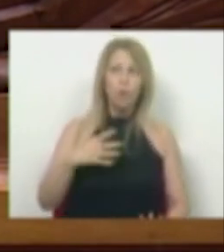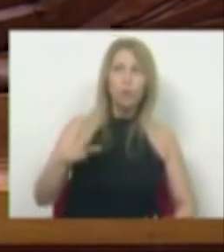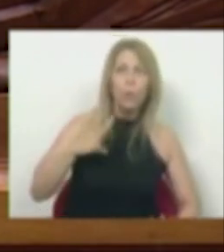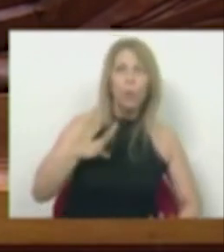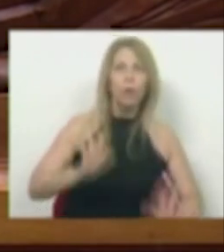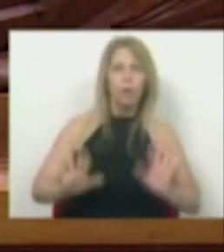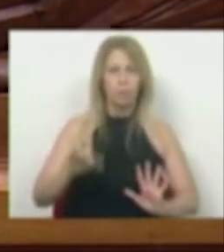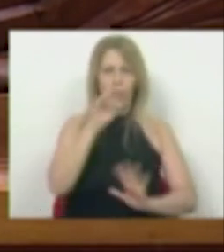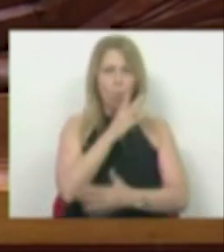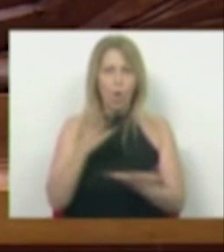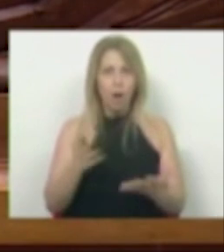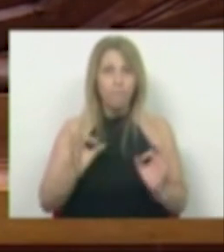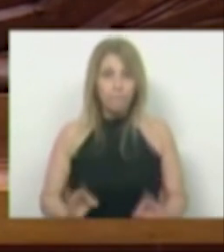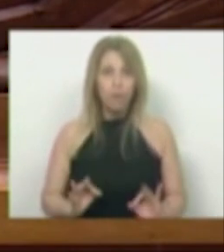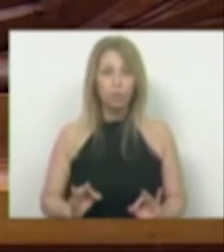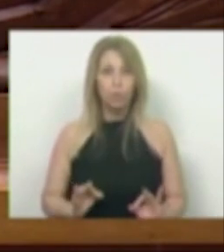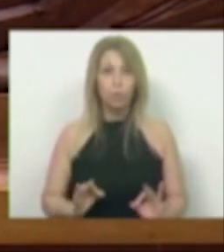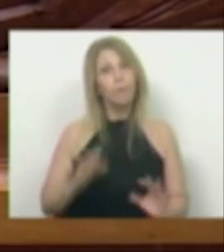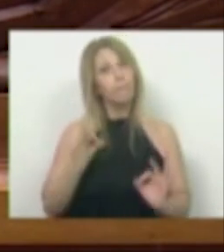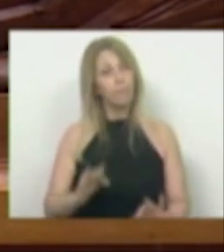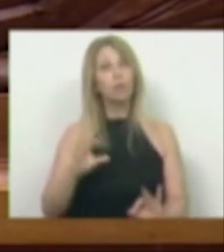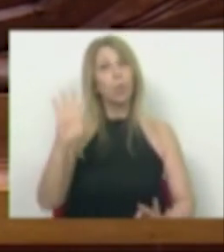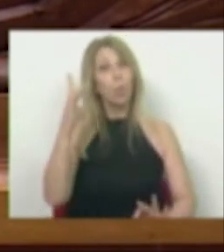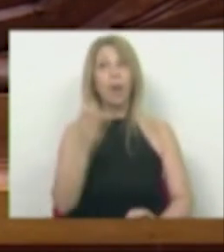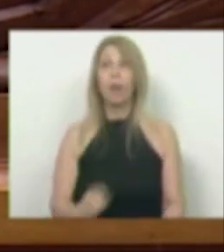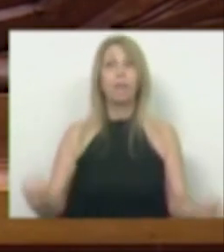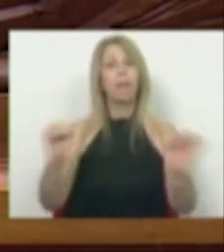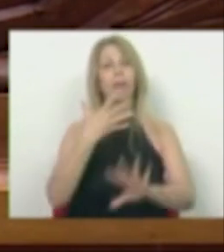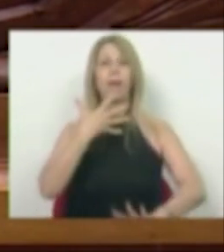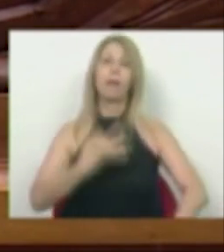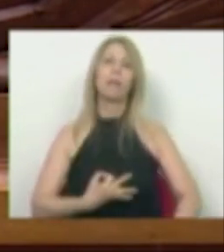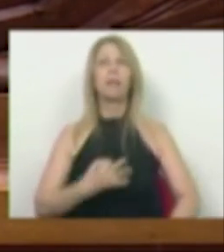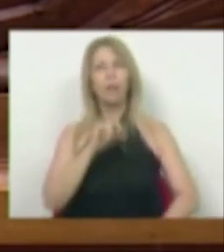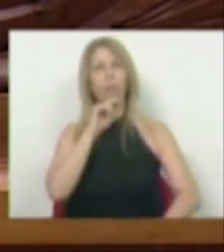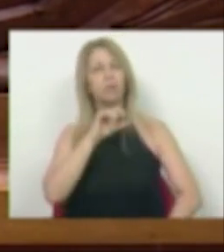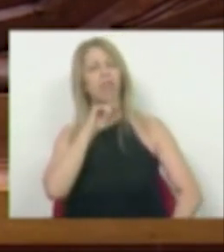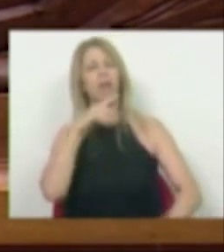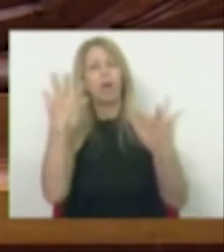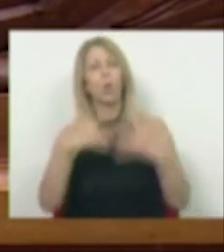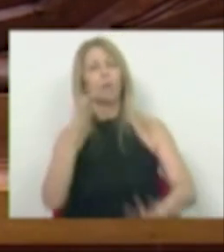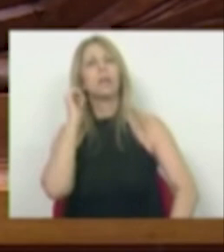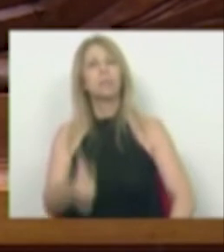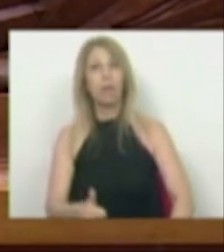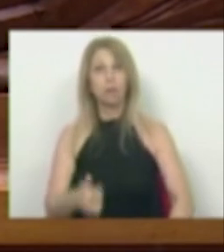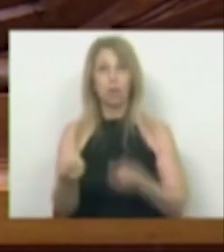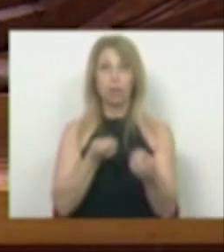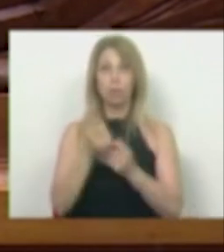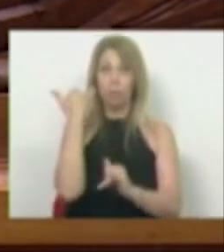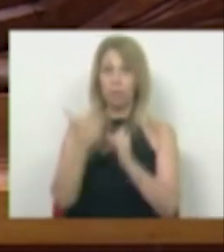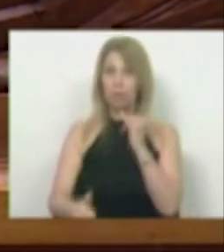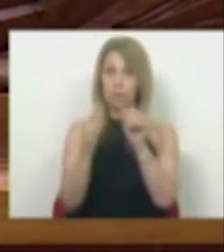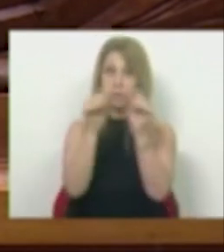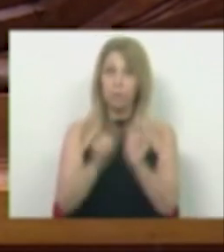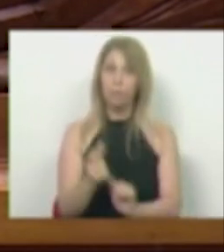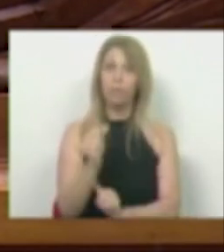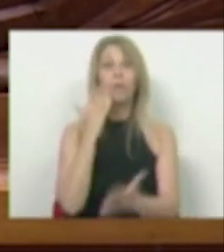Já foi assim, aliás, quando ninguém acreditava que fosse possível ter as contas certas, gerir os riscos do sistema financeiro e pôr o